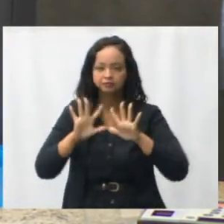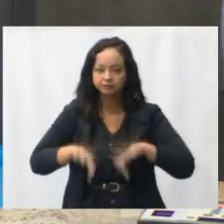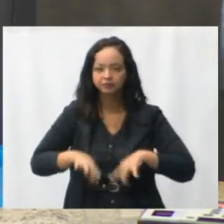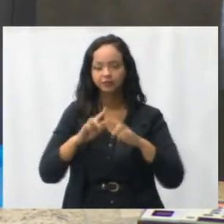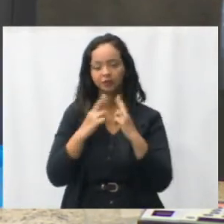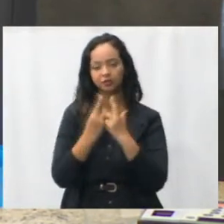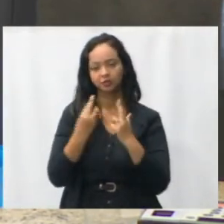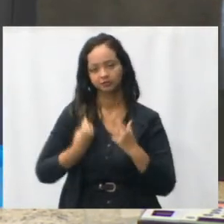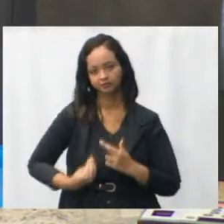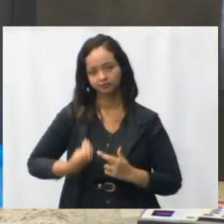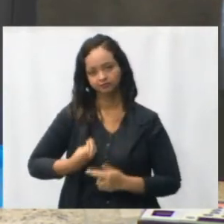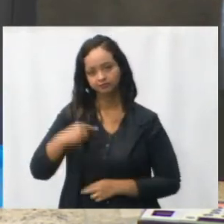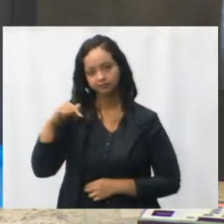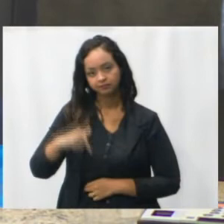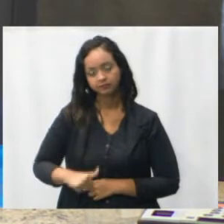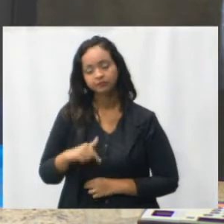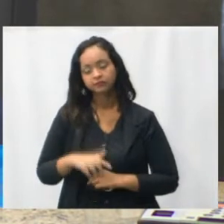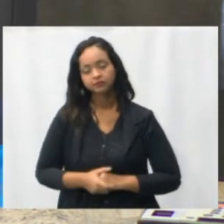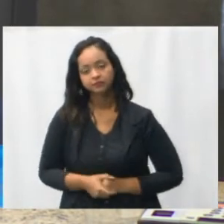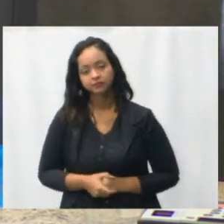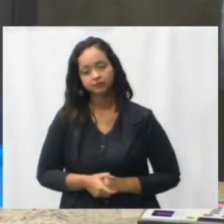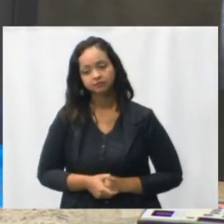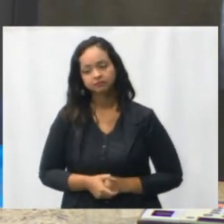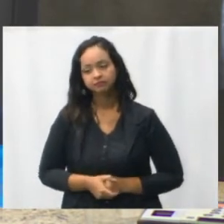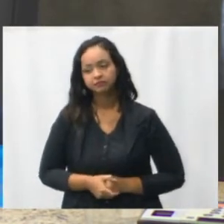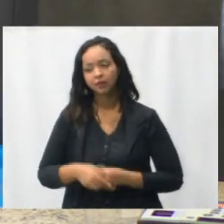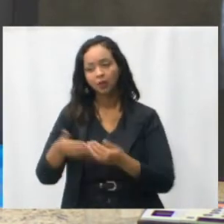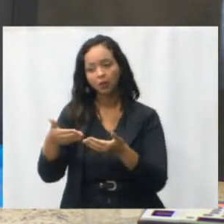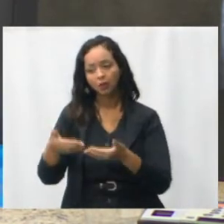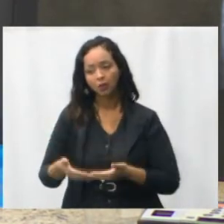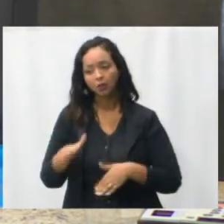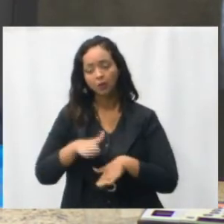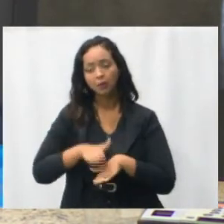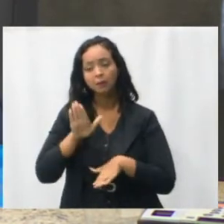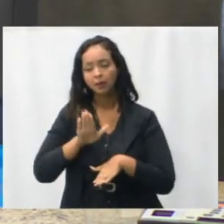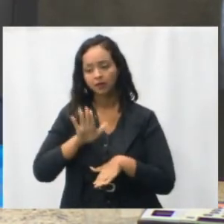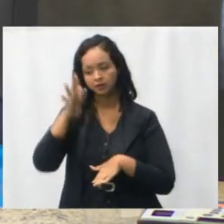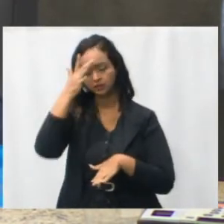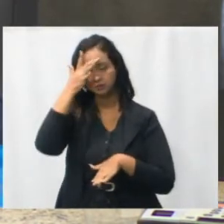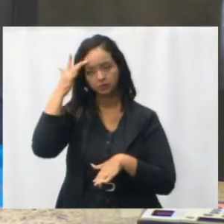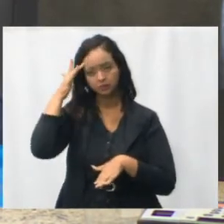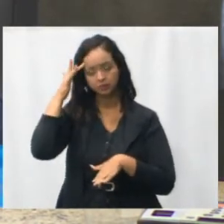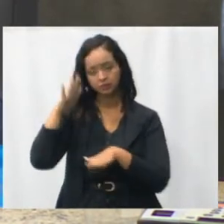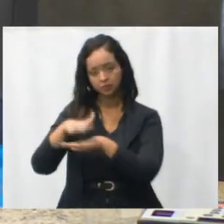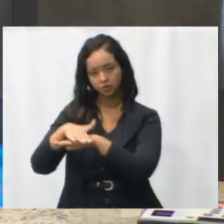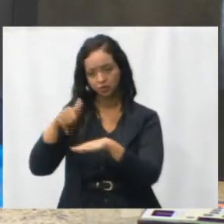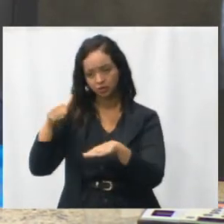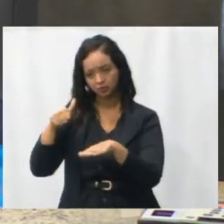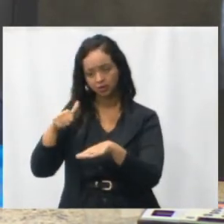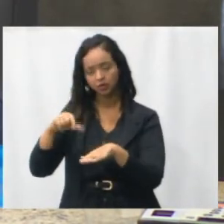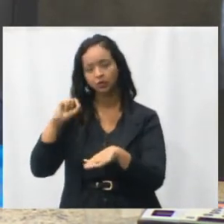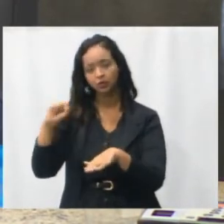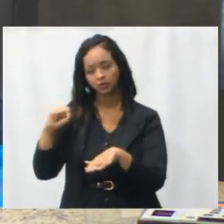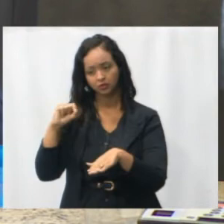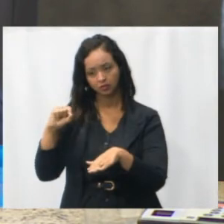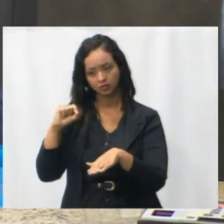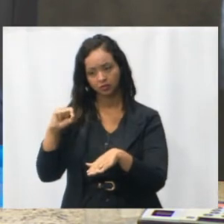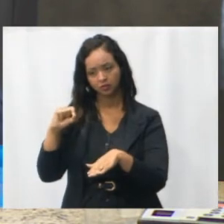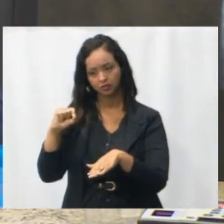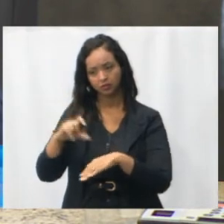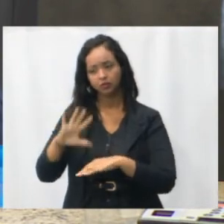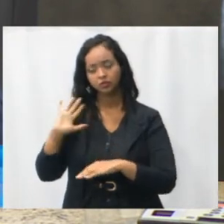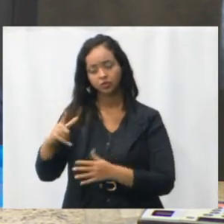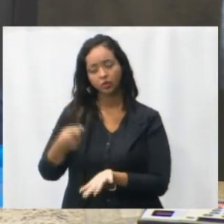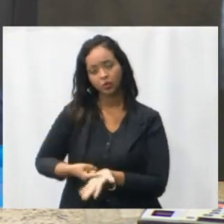presente sessão e convocamos a próxima para a sessão já